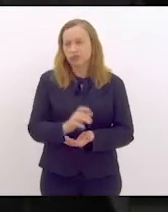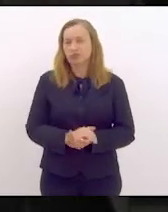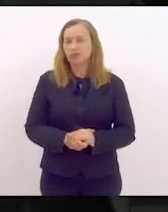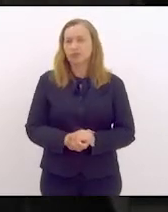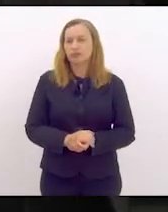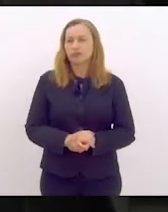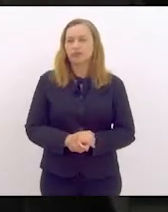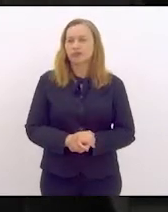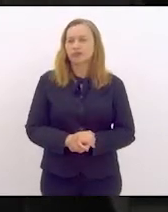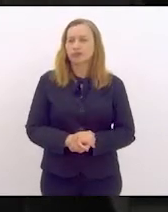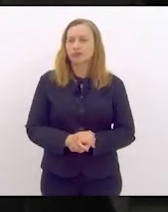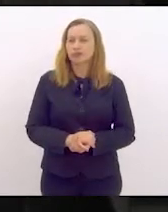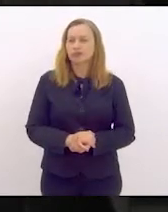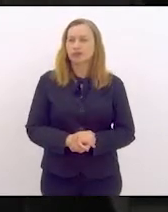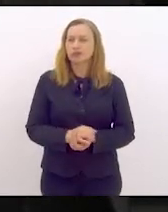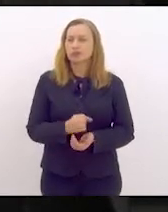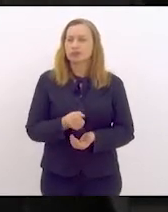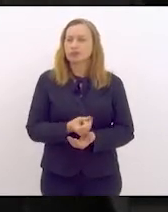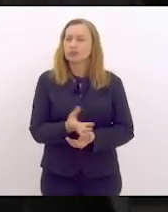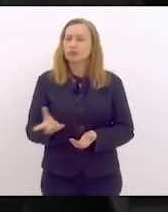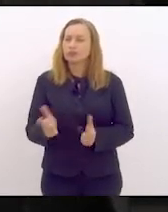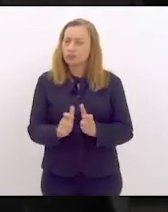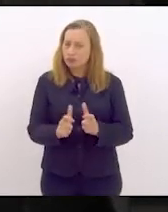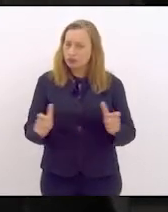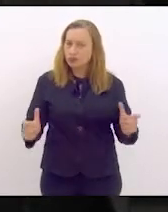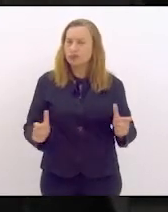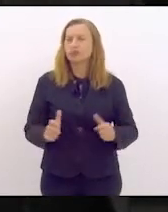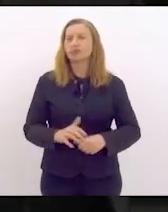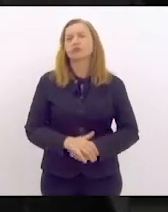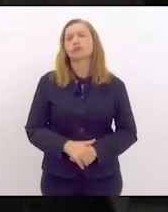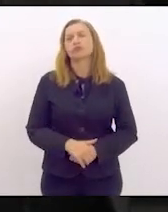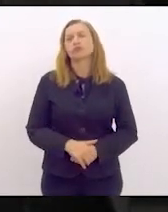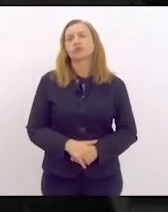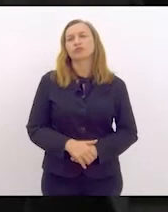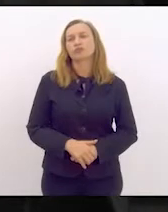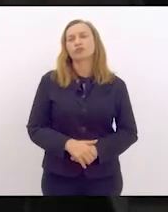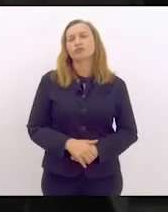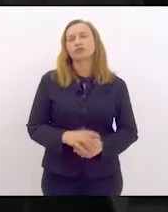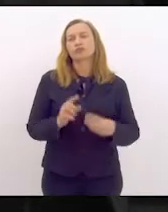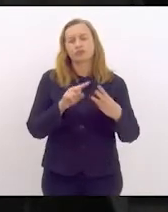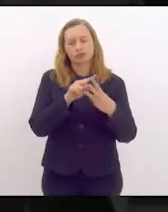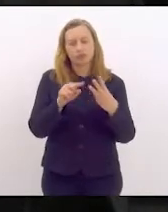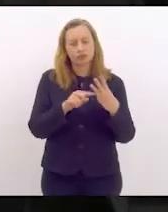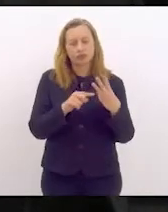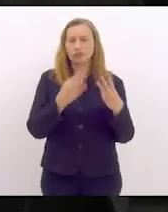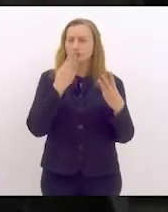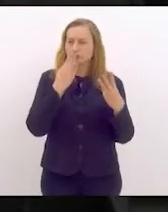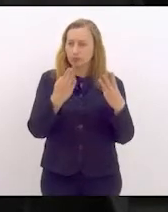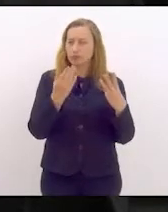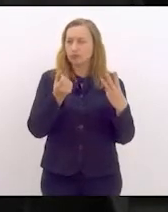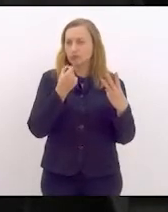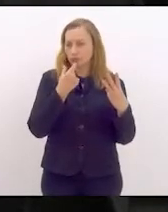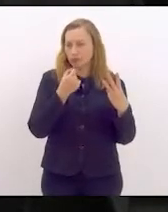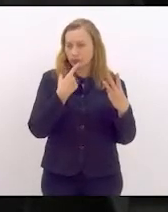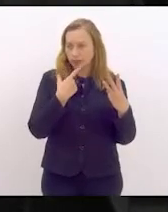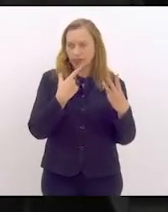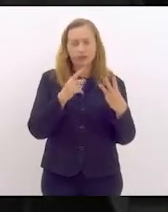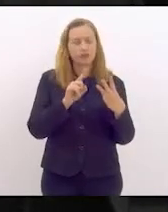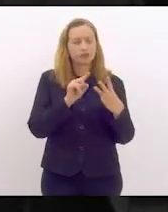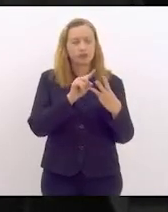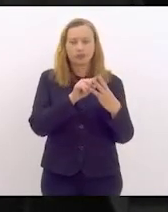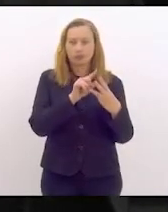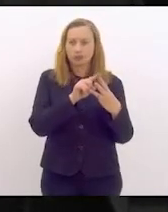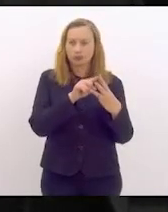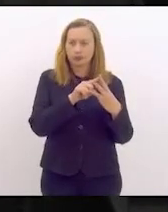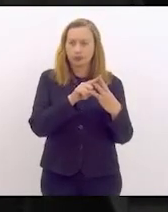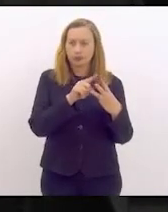escala, isto é, em grande quantidade. Porque existem três tipos de medicamentos no mercado.